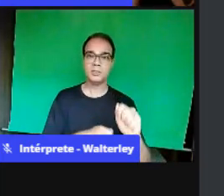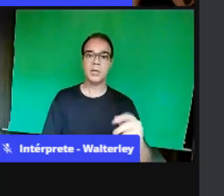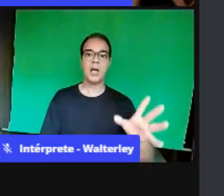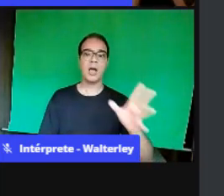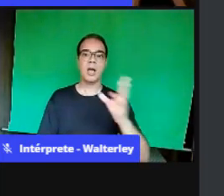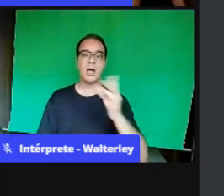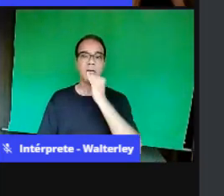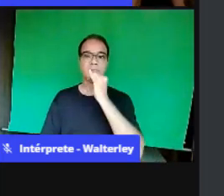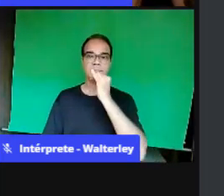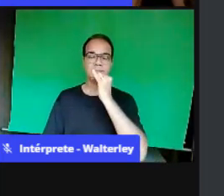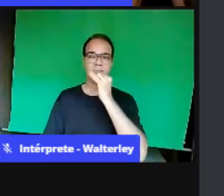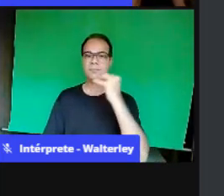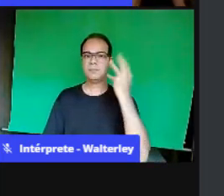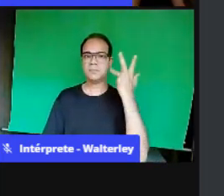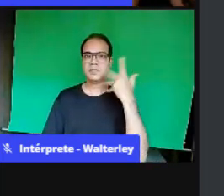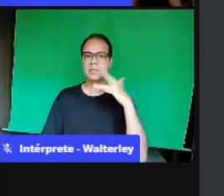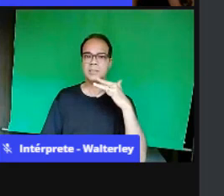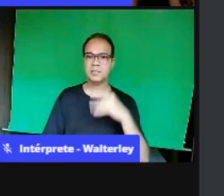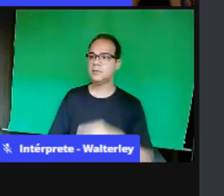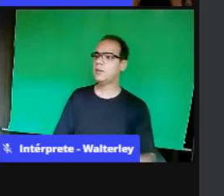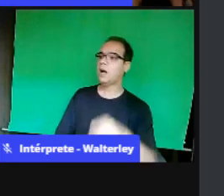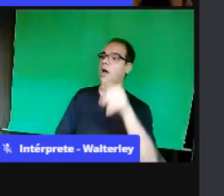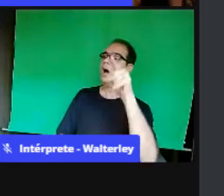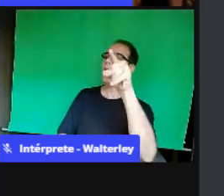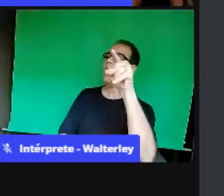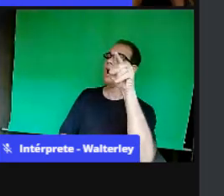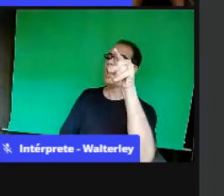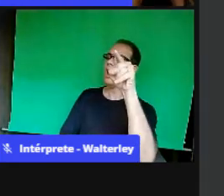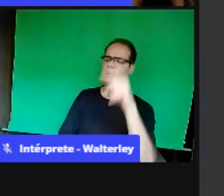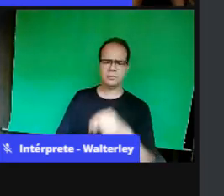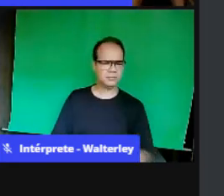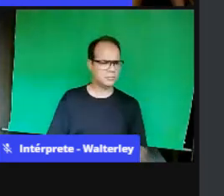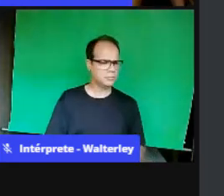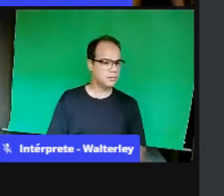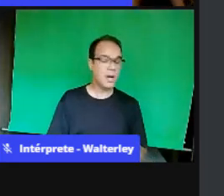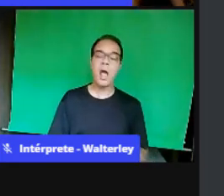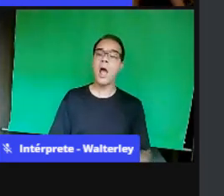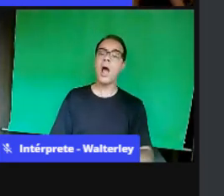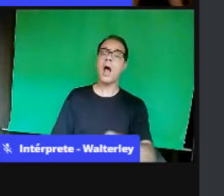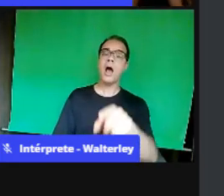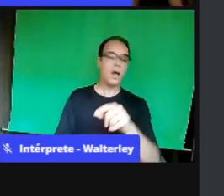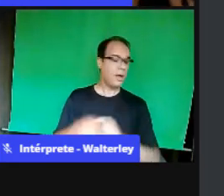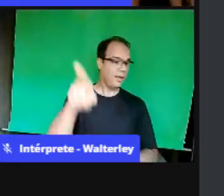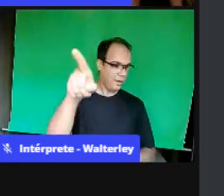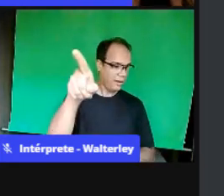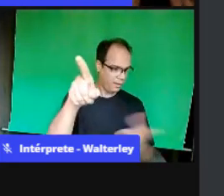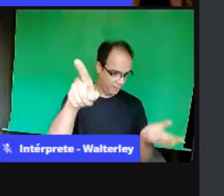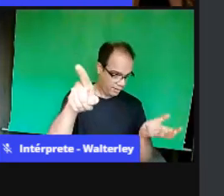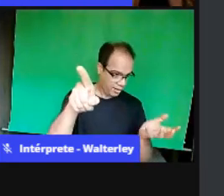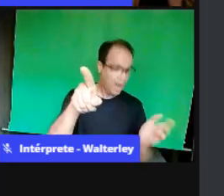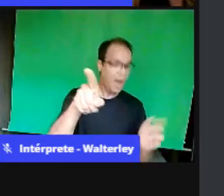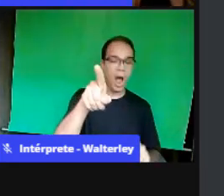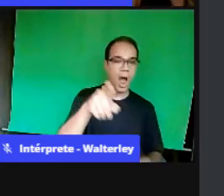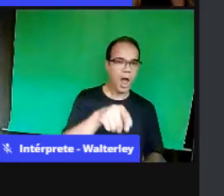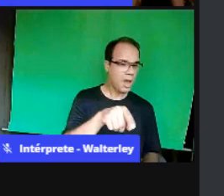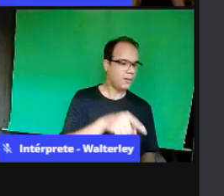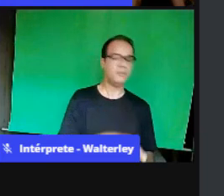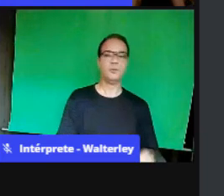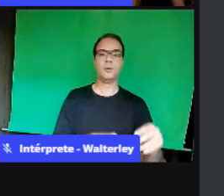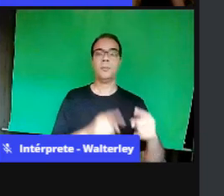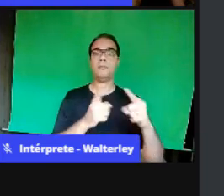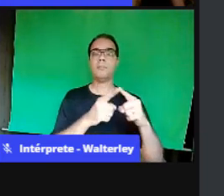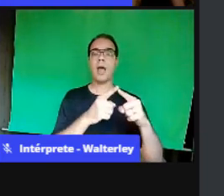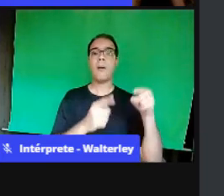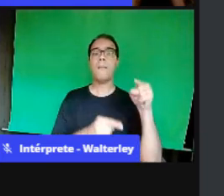apontamento. Ele está conseguindo se comunicar, ele está conseguindo se fazer entender. Ele tem uma própria